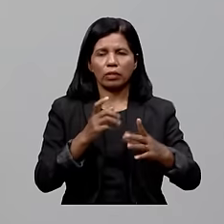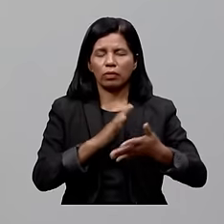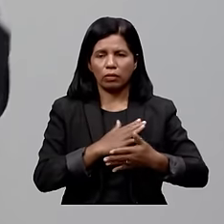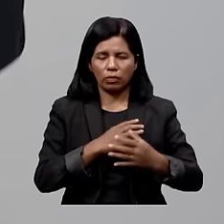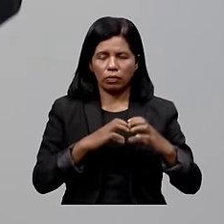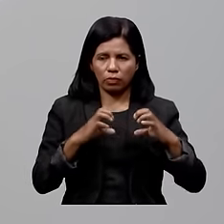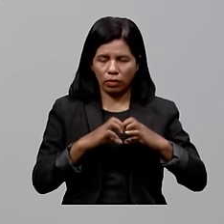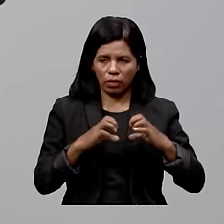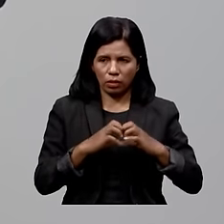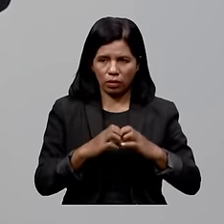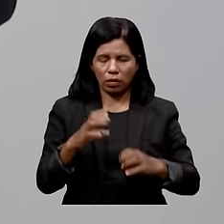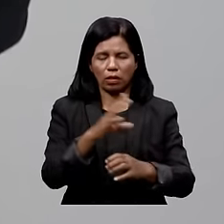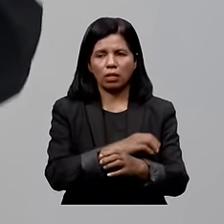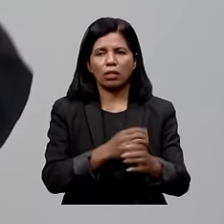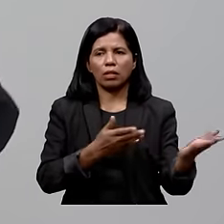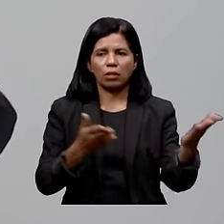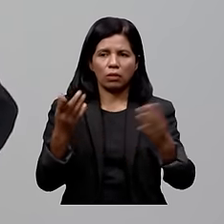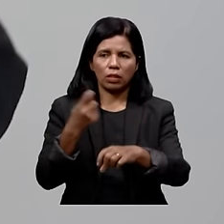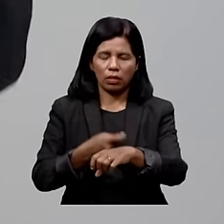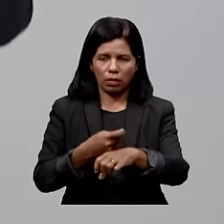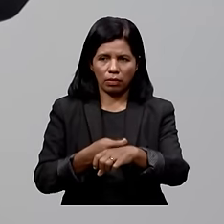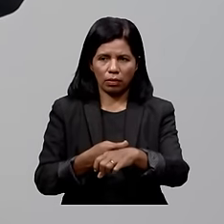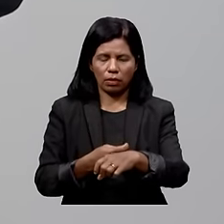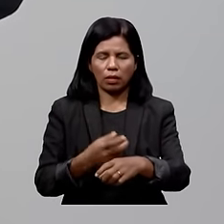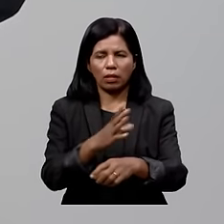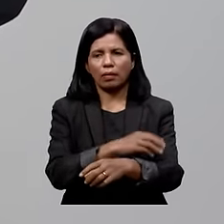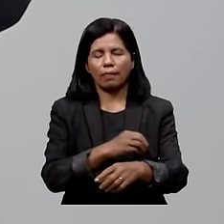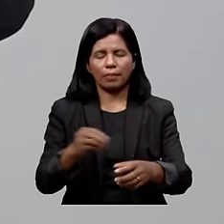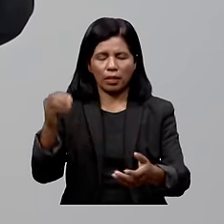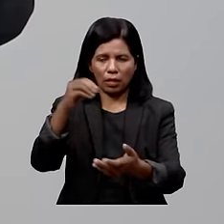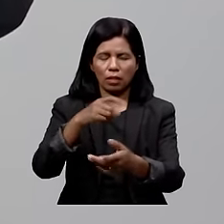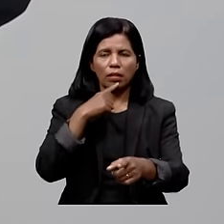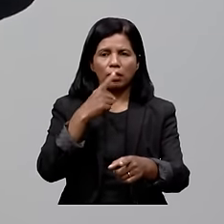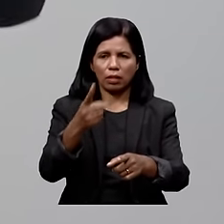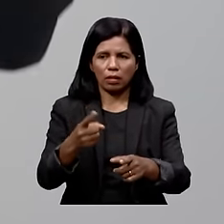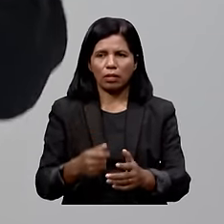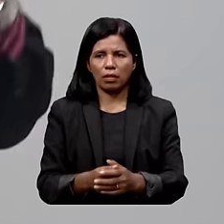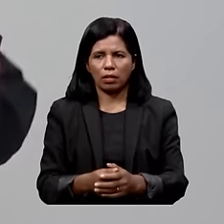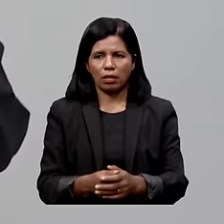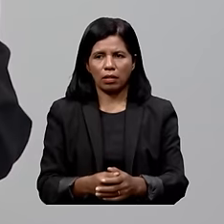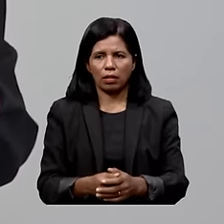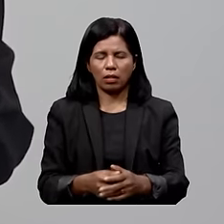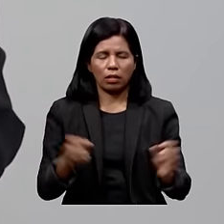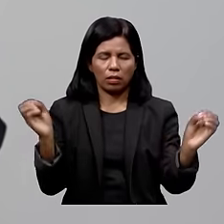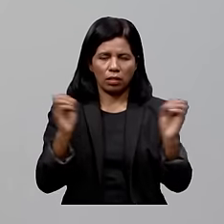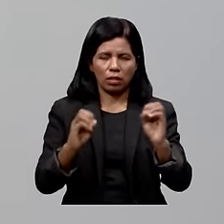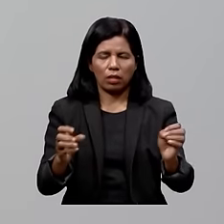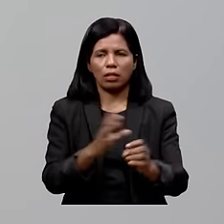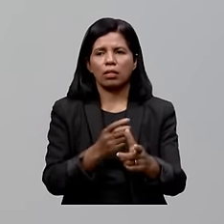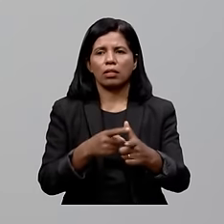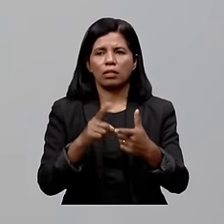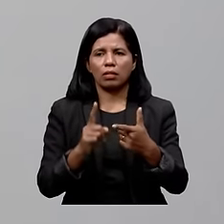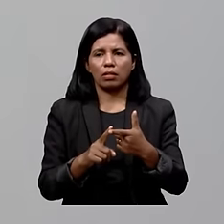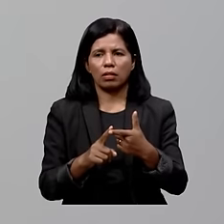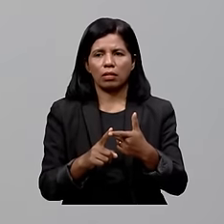mais se for, normalmente não é tempo. E ainda não é impõe, normalmente